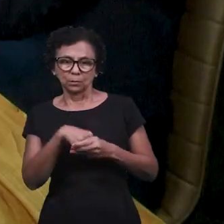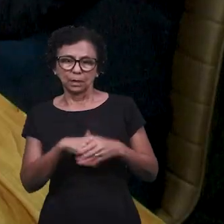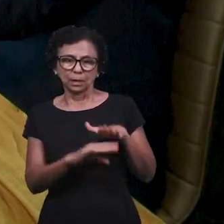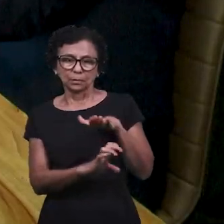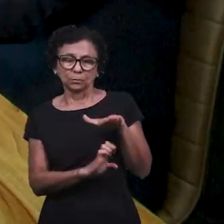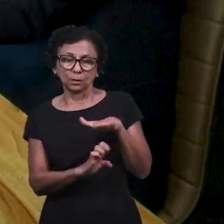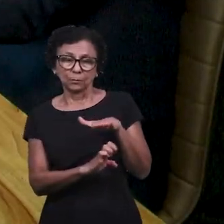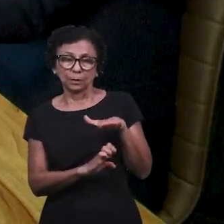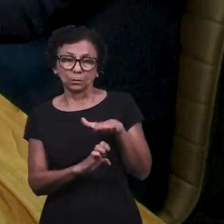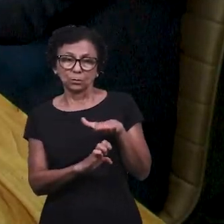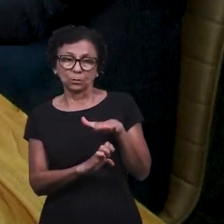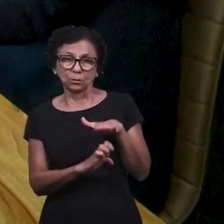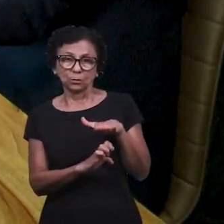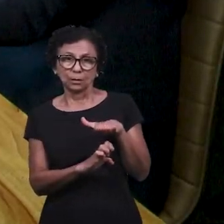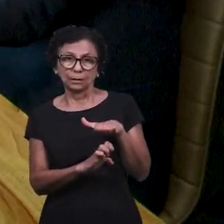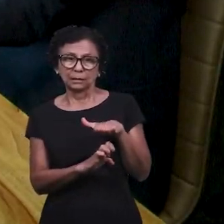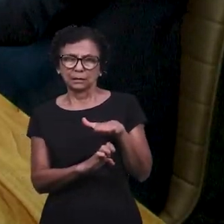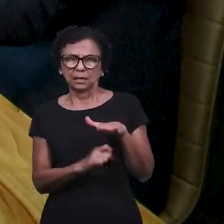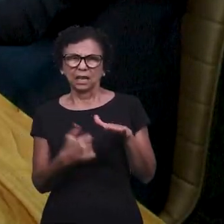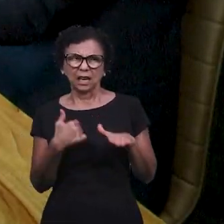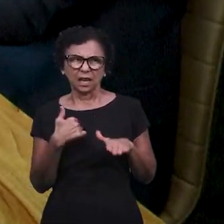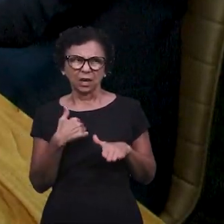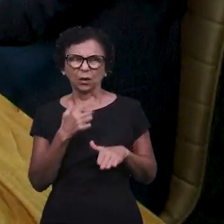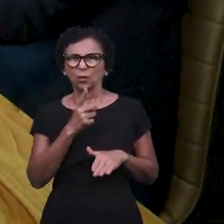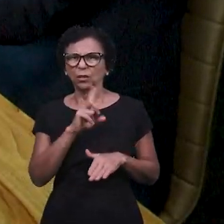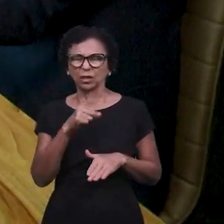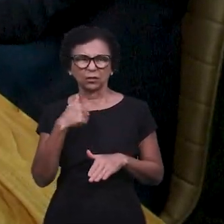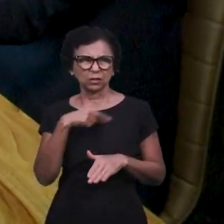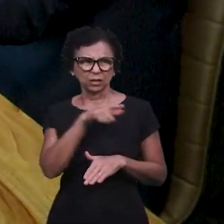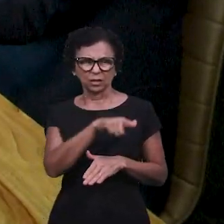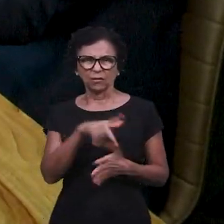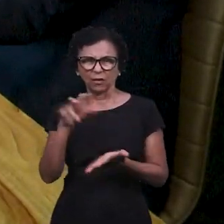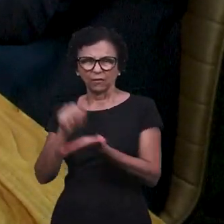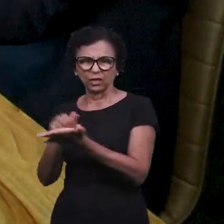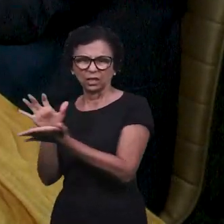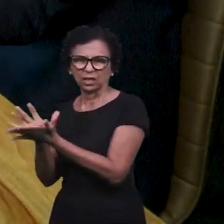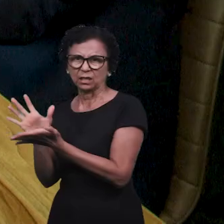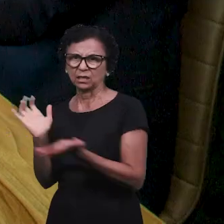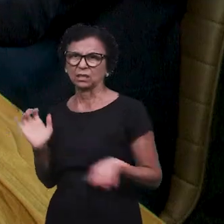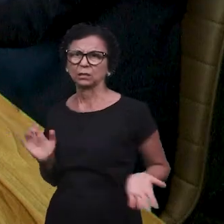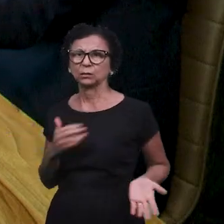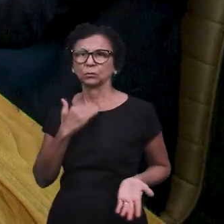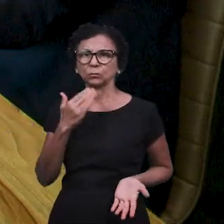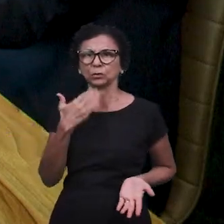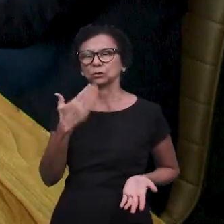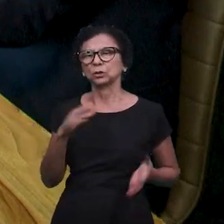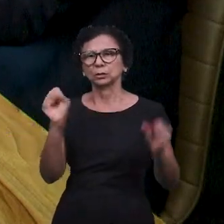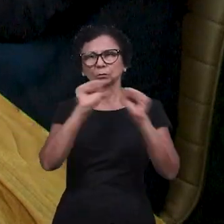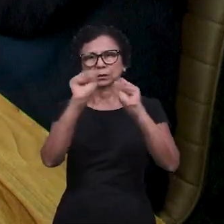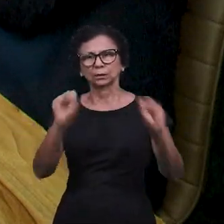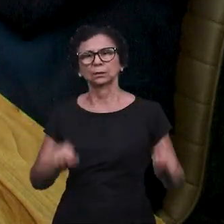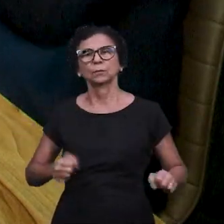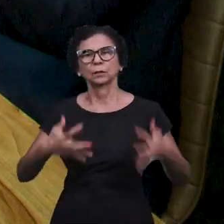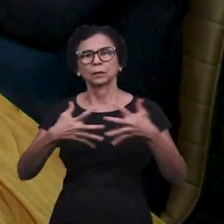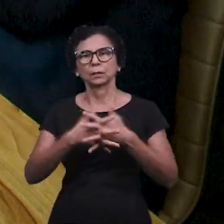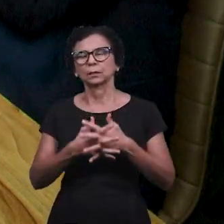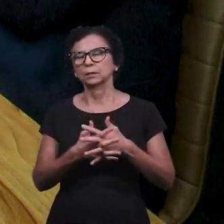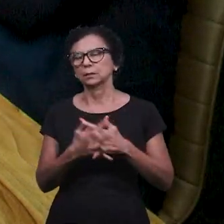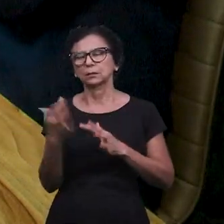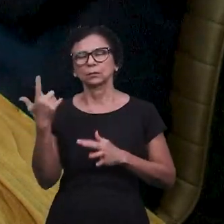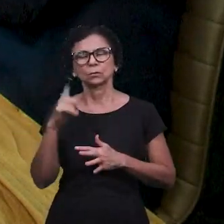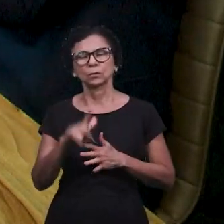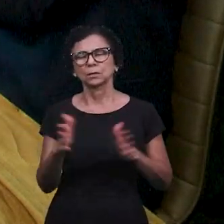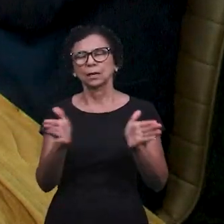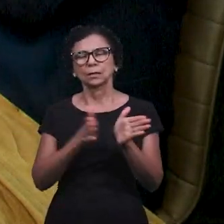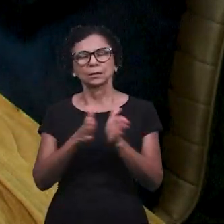ainda, Exatamente. As pessoas deixam de denunciar e o seu programa ele vai por água abaixo no final das contas. Porque aí você não consegue mais ter acesso a essas informações